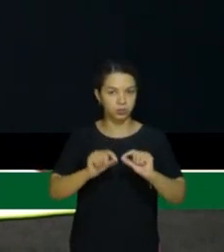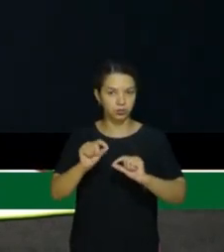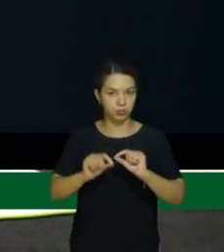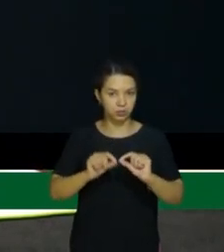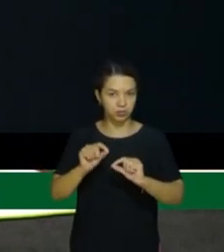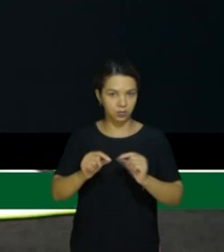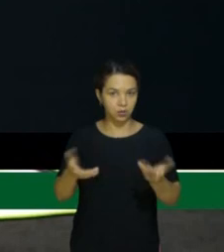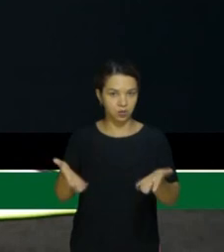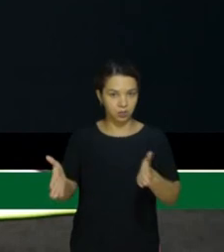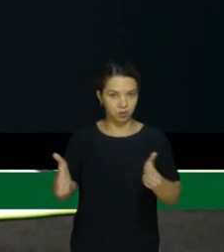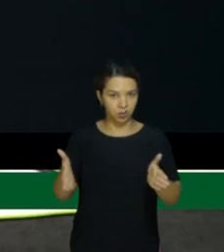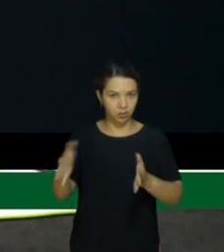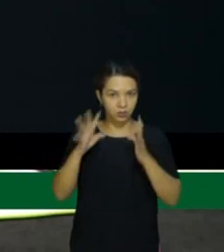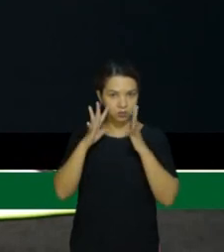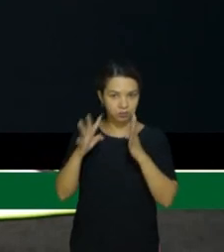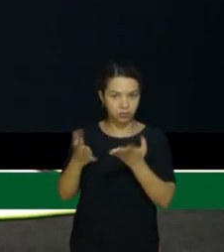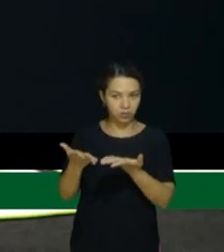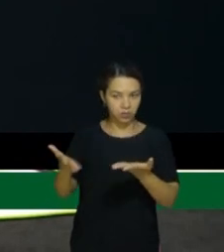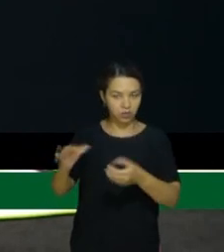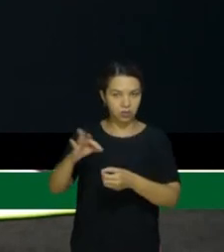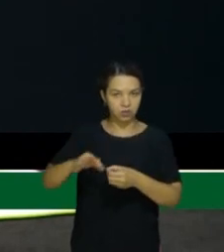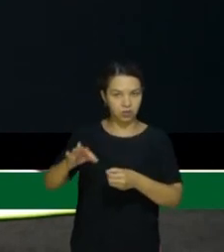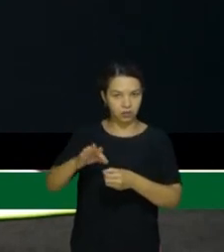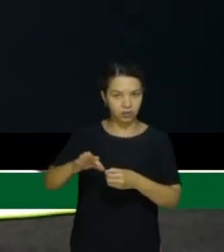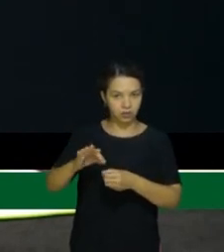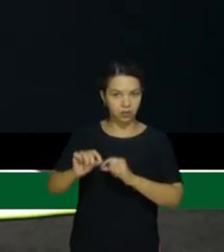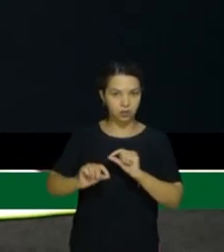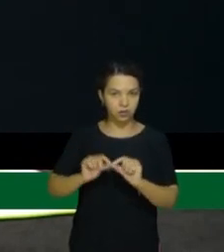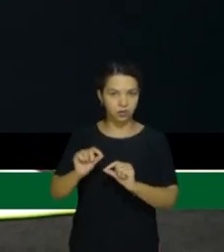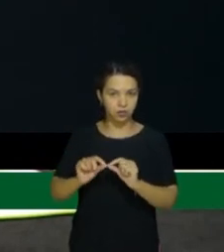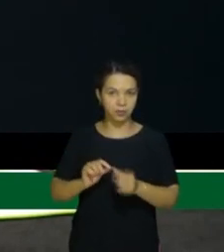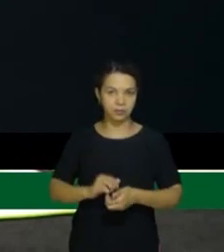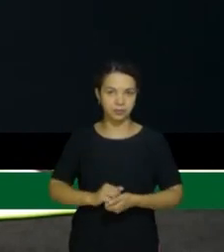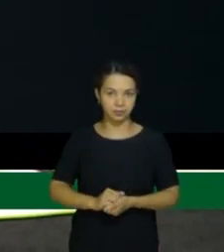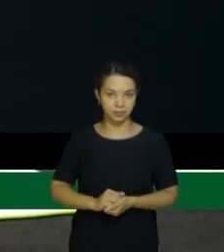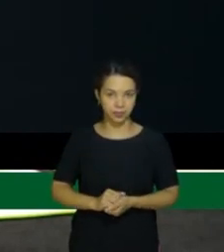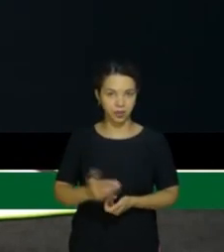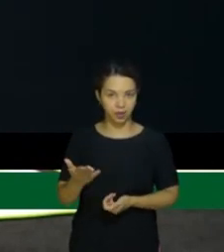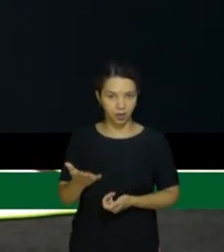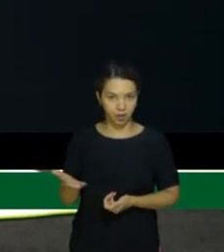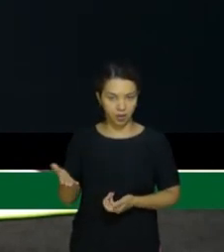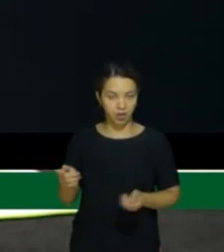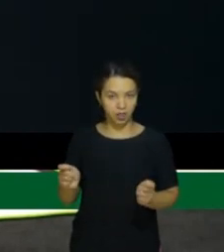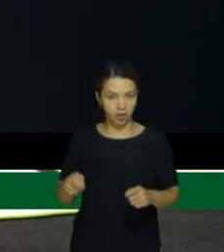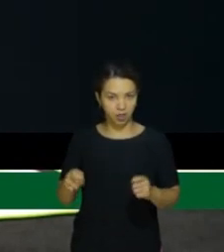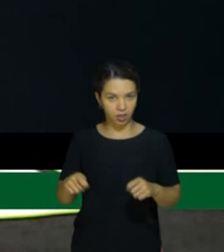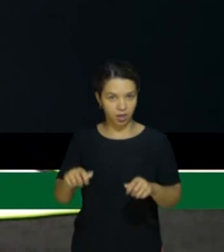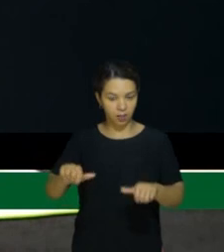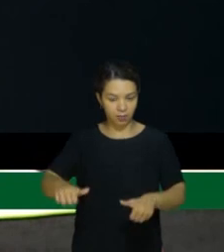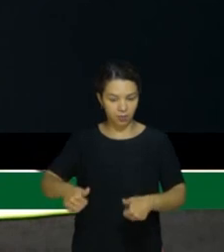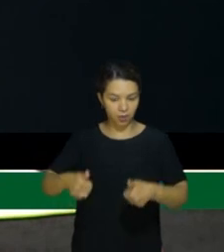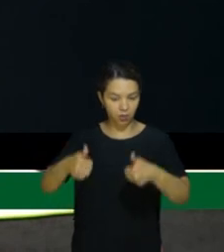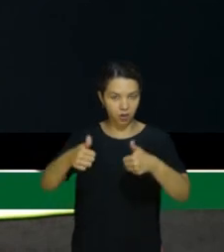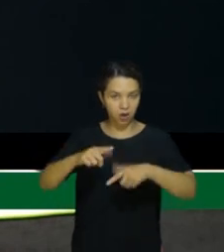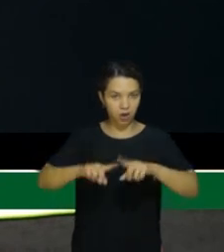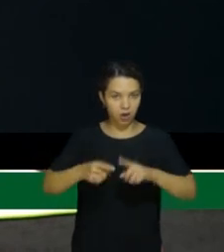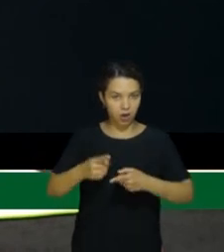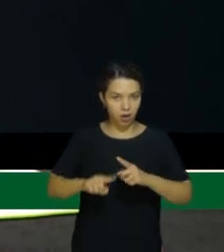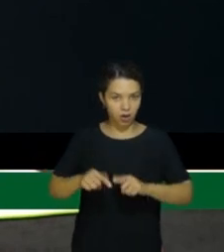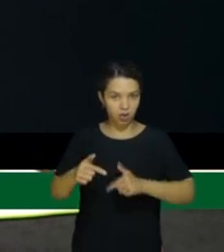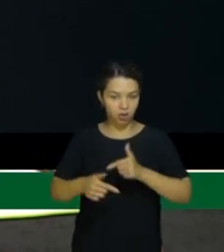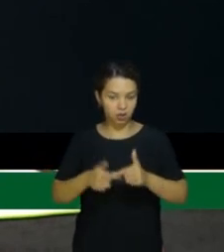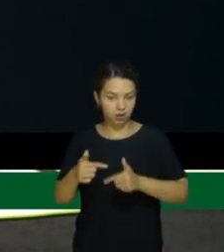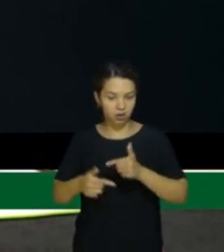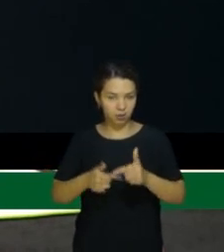em ouvir as nossas entidades é ente para que a gente consiga aprimorar nossas ferramentas de trabalho Mas acima de